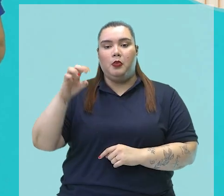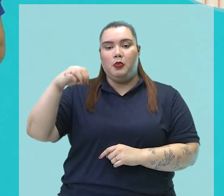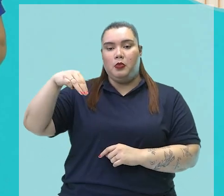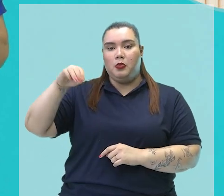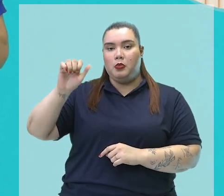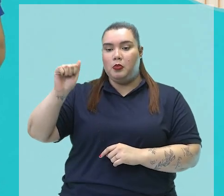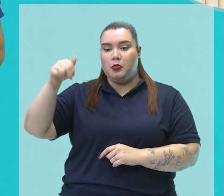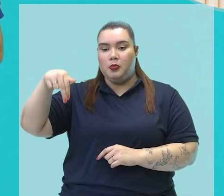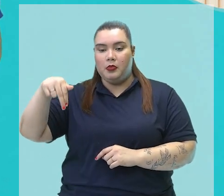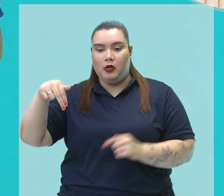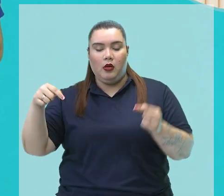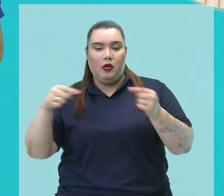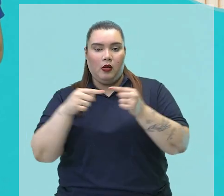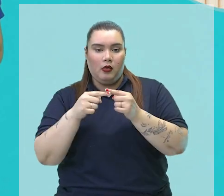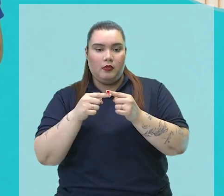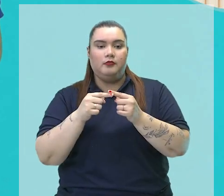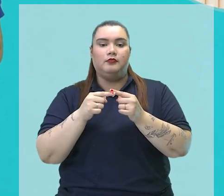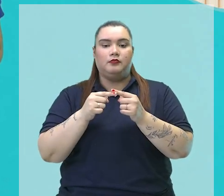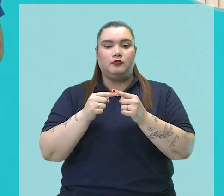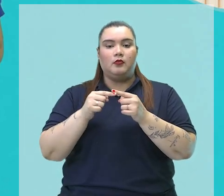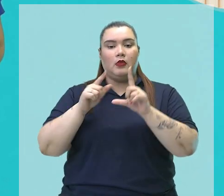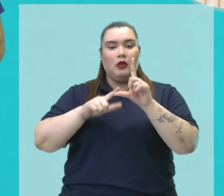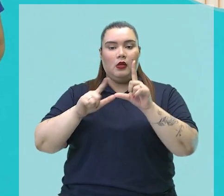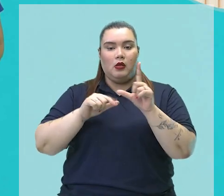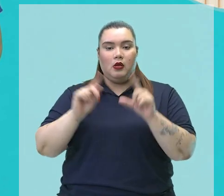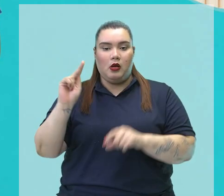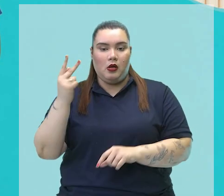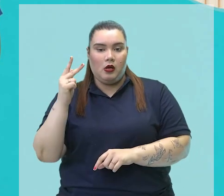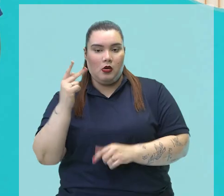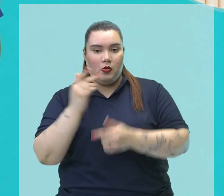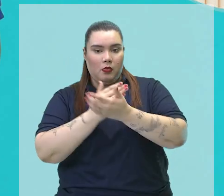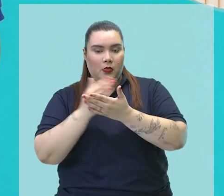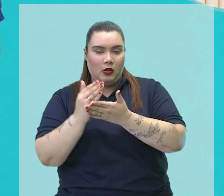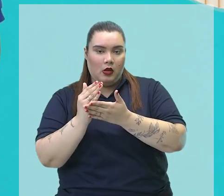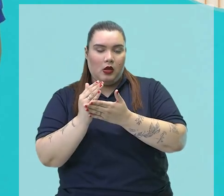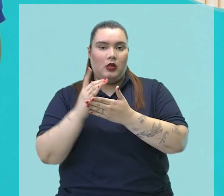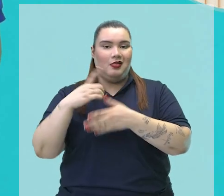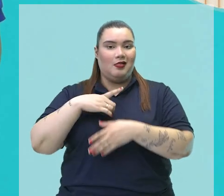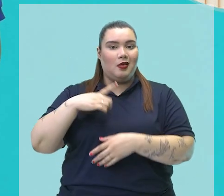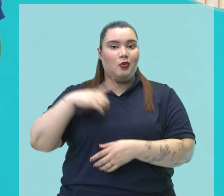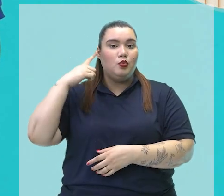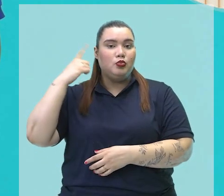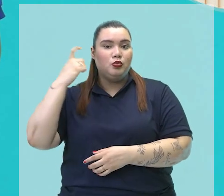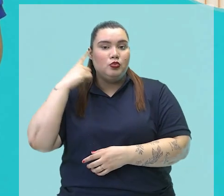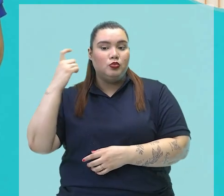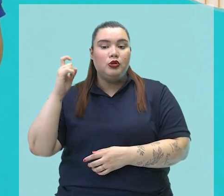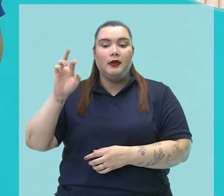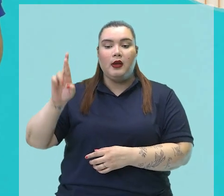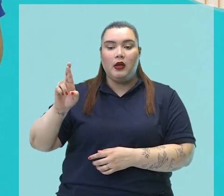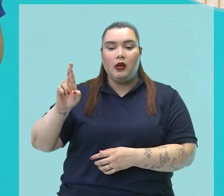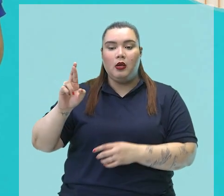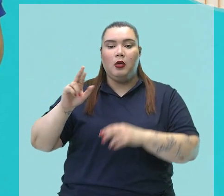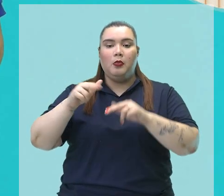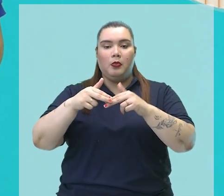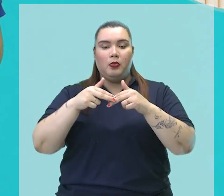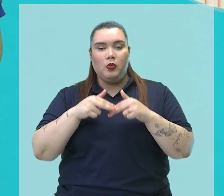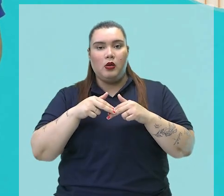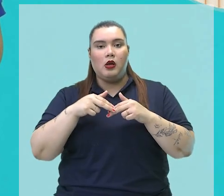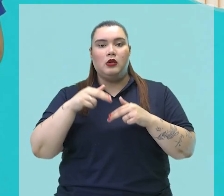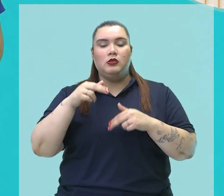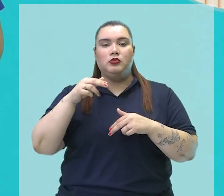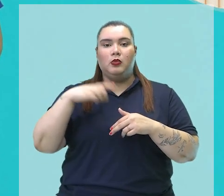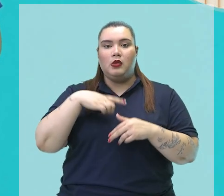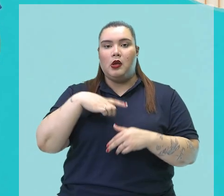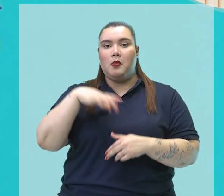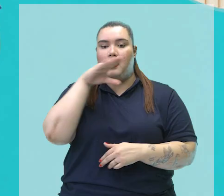a palavrinha em língua inglesa que inicia com H, é muito provavelmente com o som de R. Por isso, eu vou falar human e